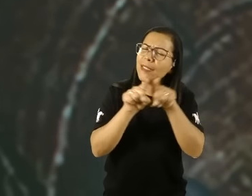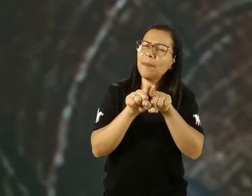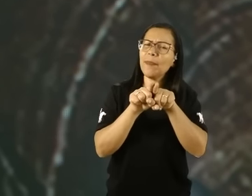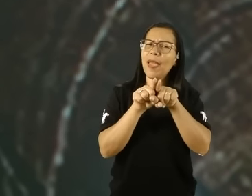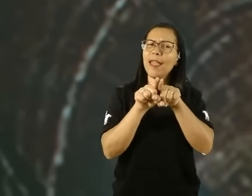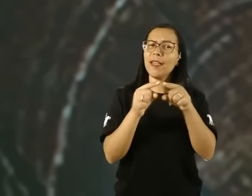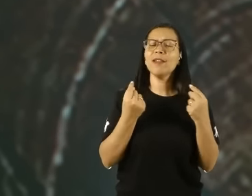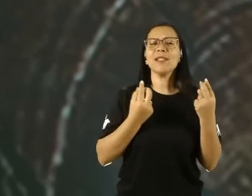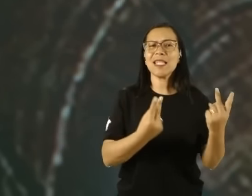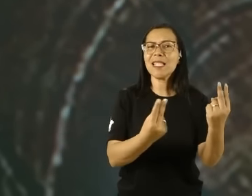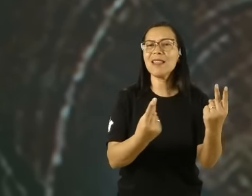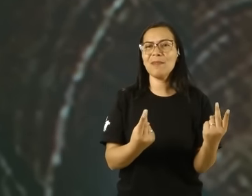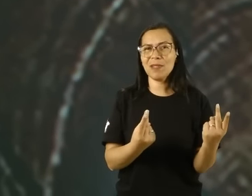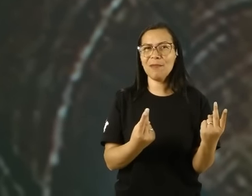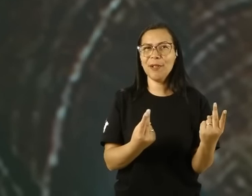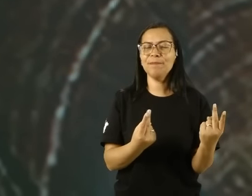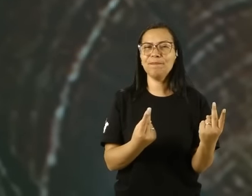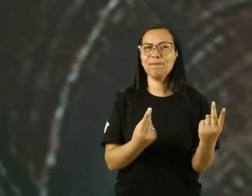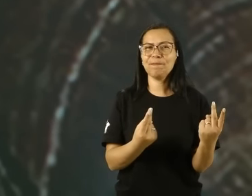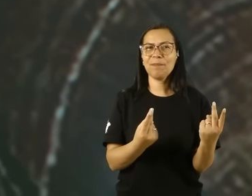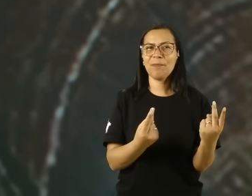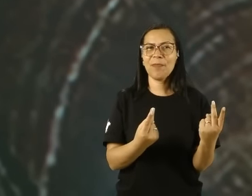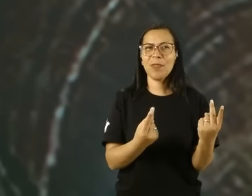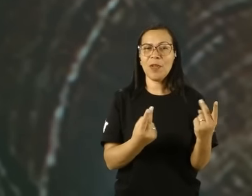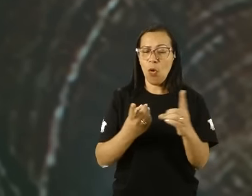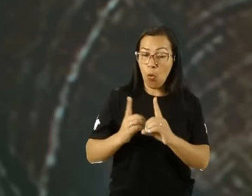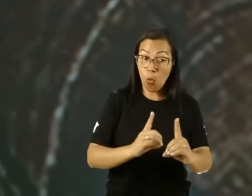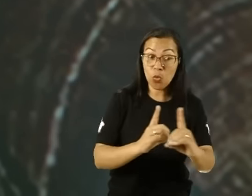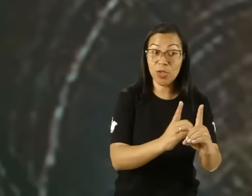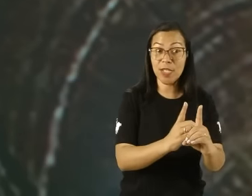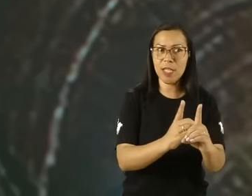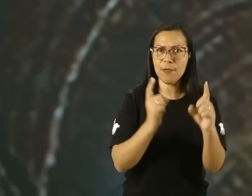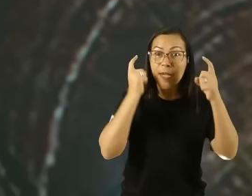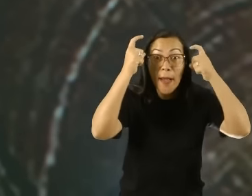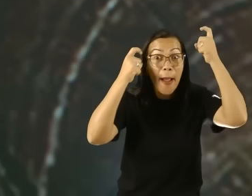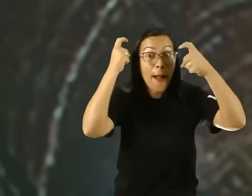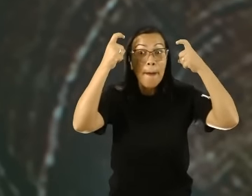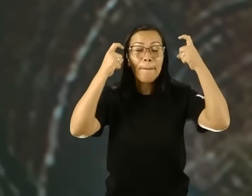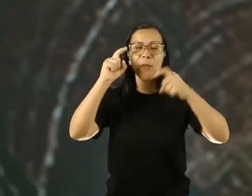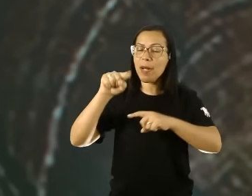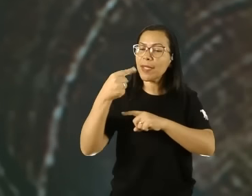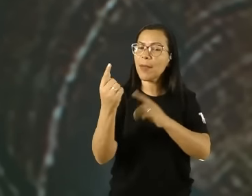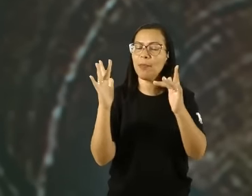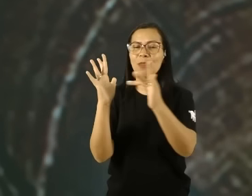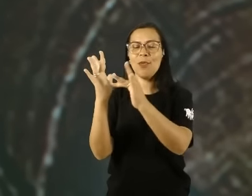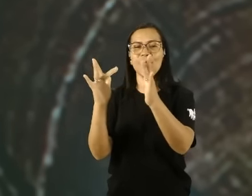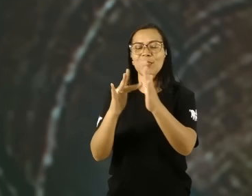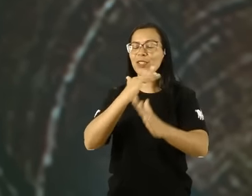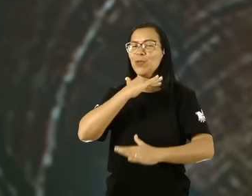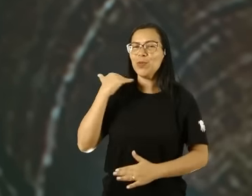O próximo a ser morto são os discípulos. Eles foram chamados de hereges, eles foram chamados de louco, eles foram